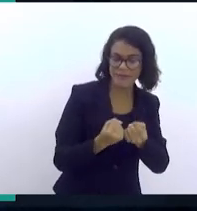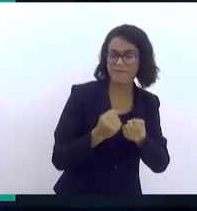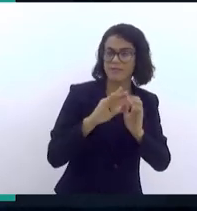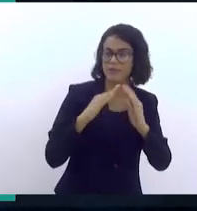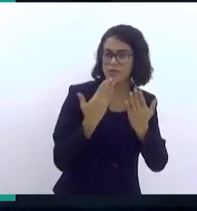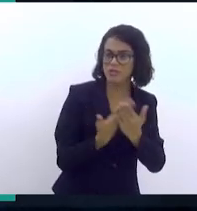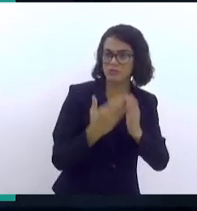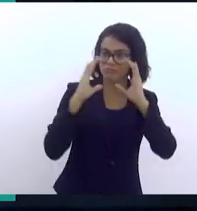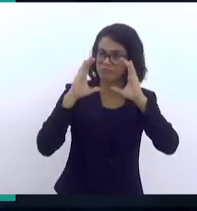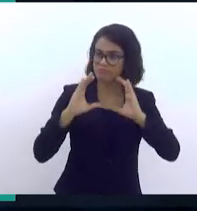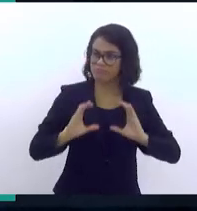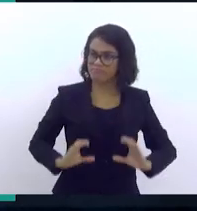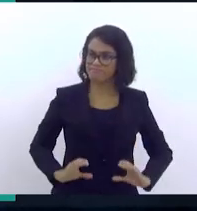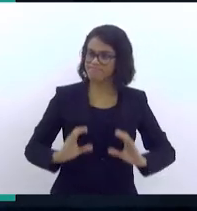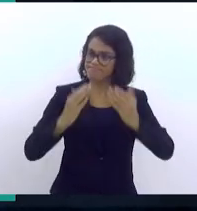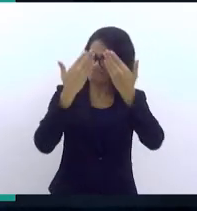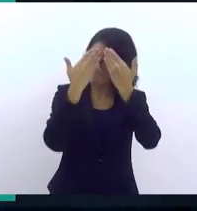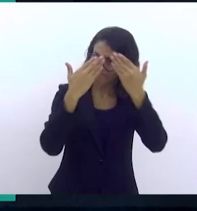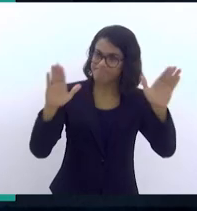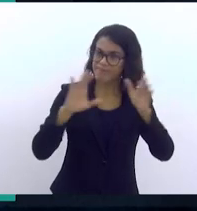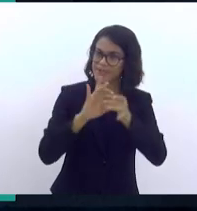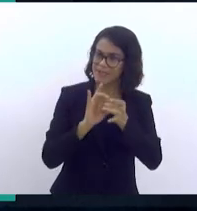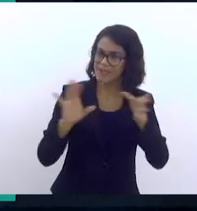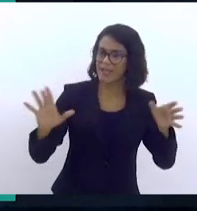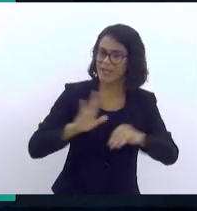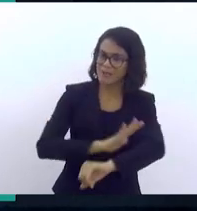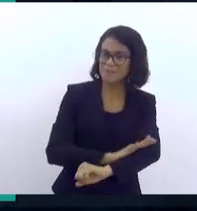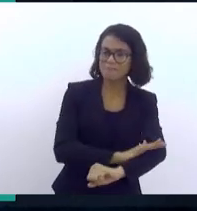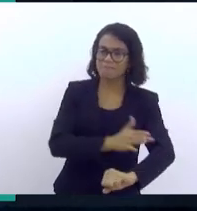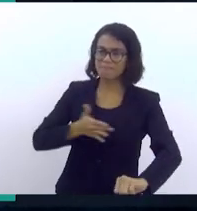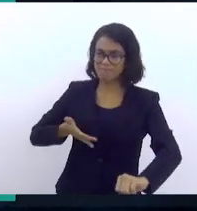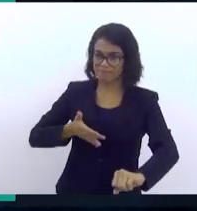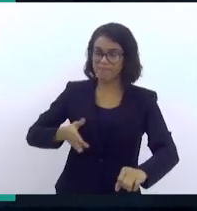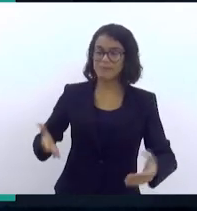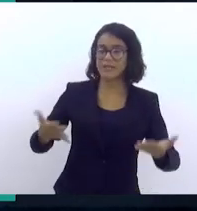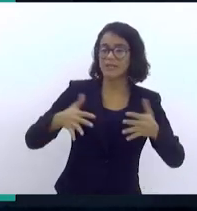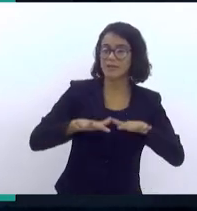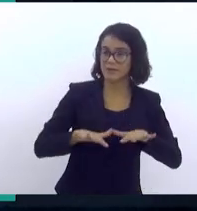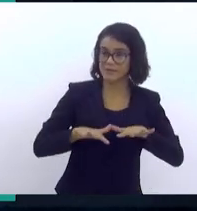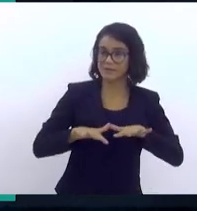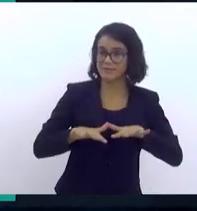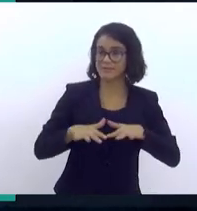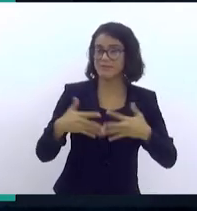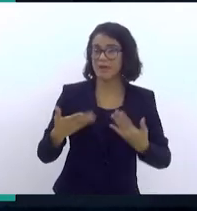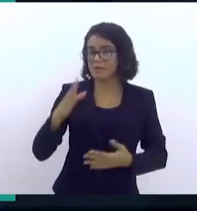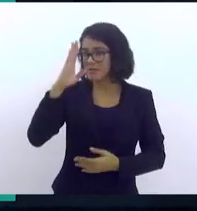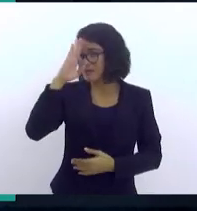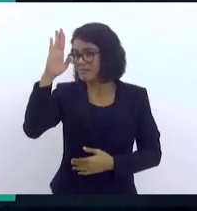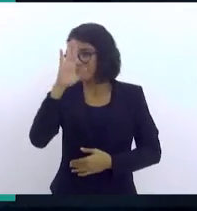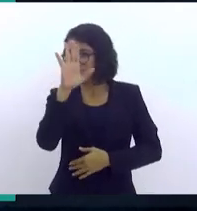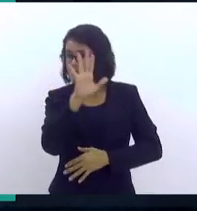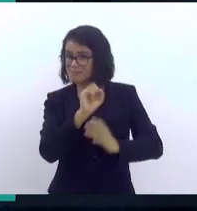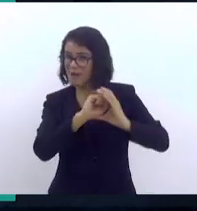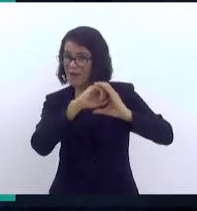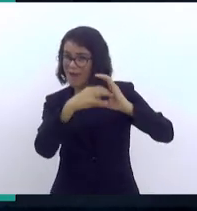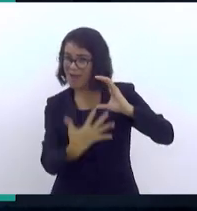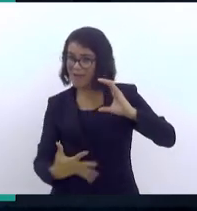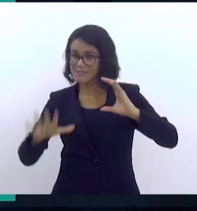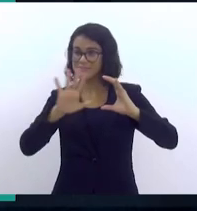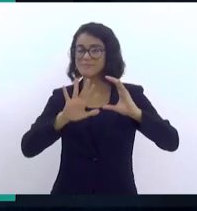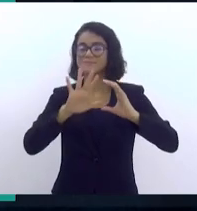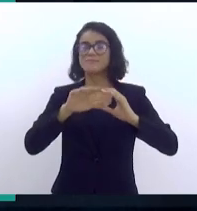cidadã Libertadora plural antirracista e inclusiva acho que o principal aspecto desse documento